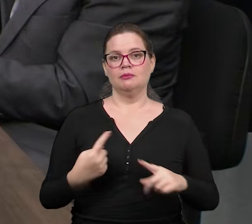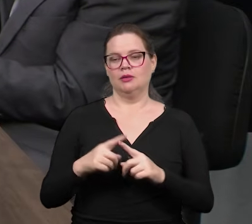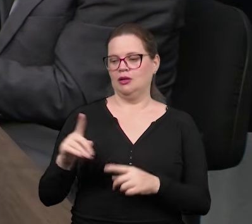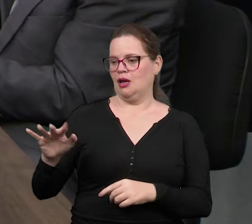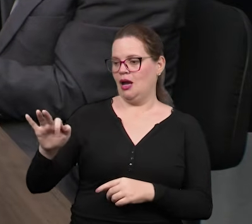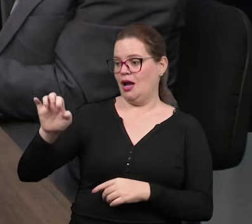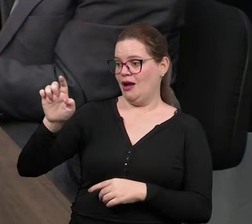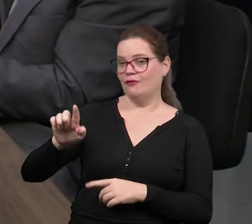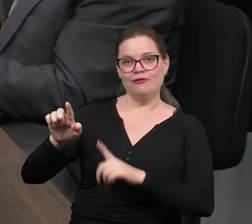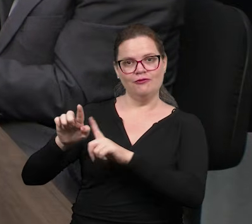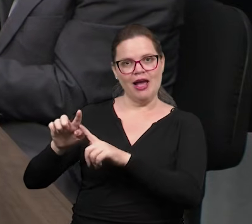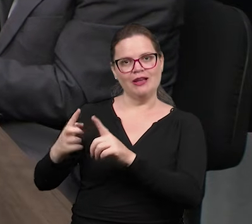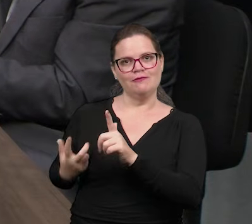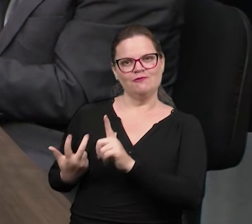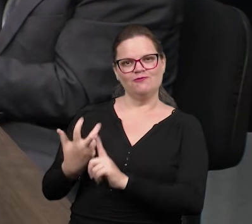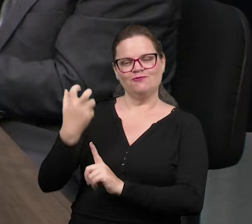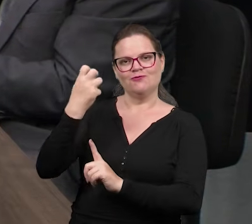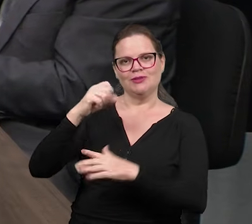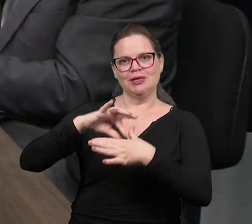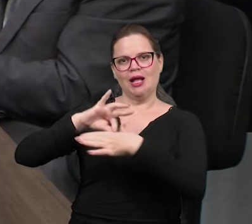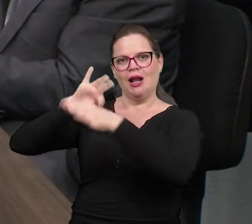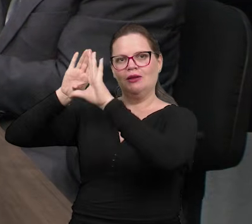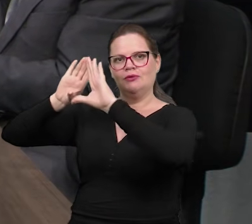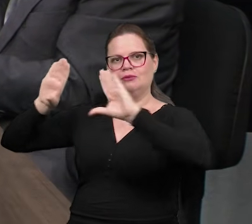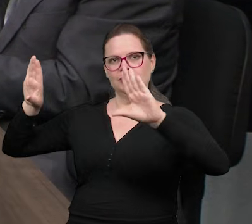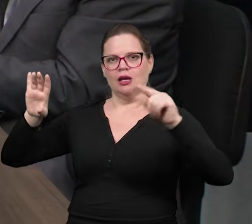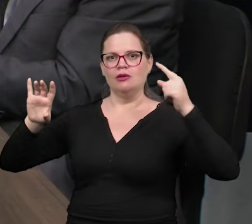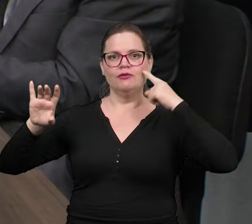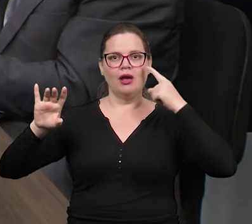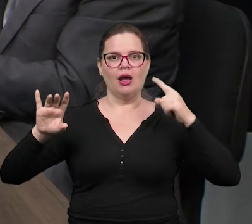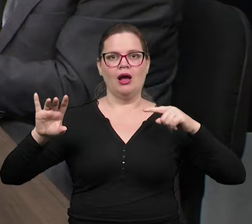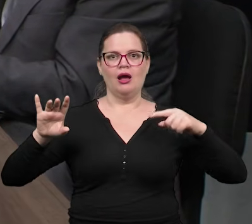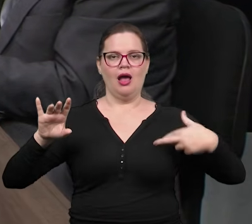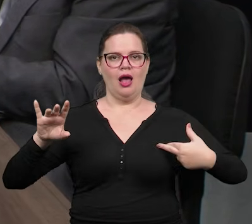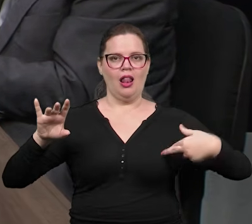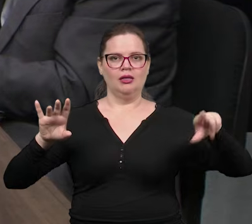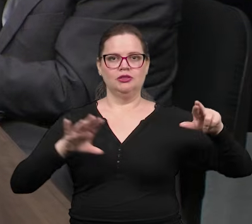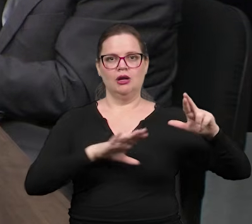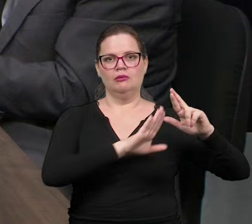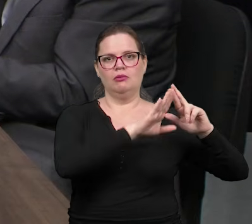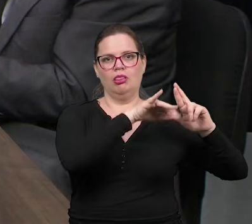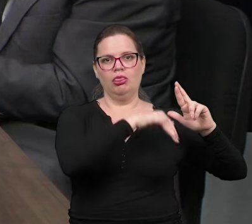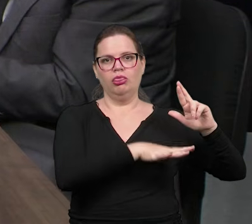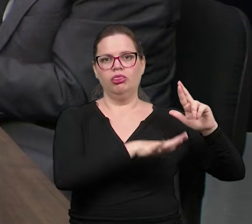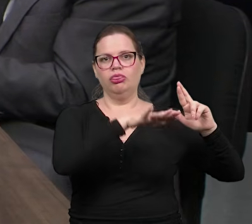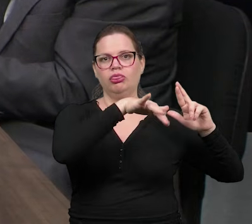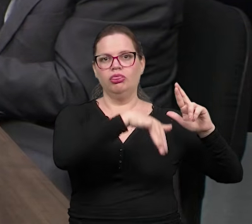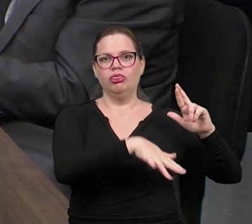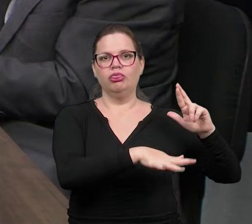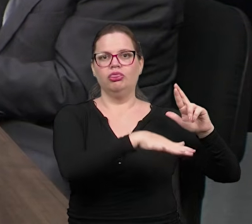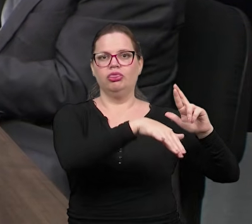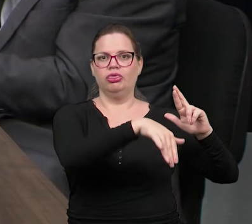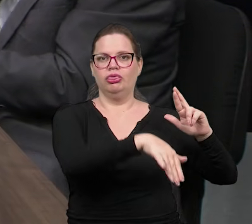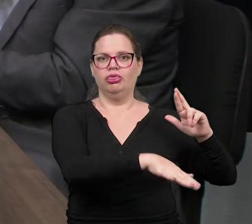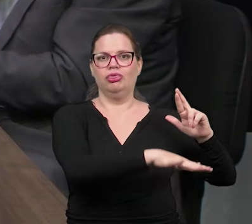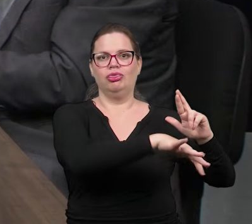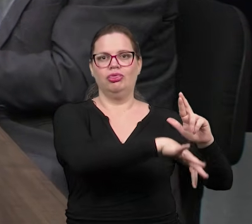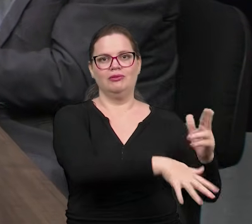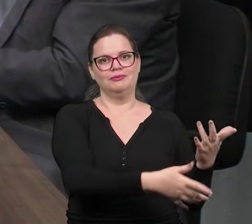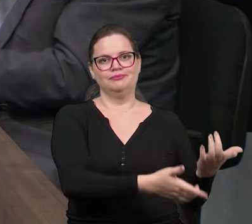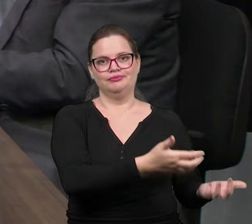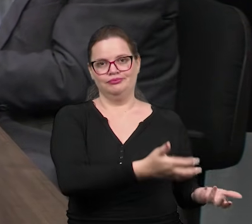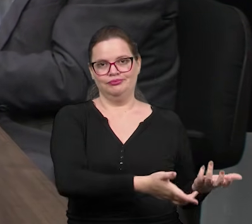triunfante que leva aos céus e a religiosidade claudicante que conduz